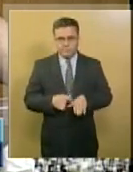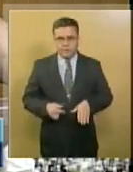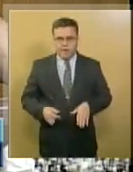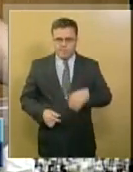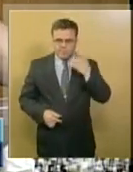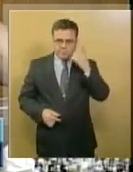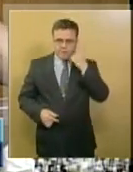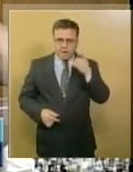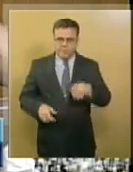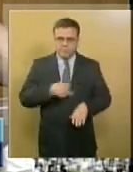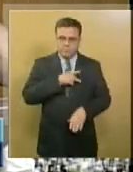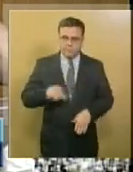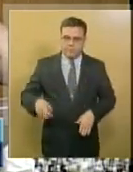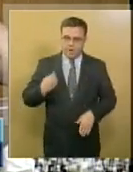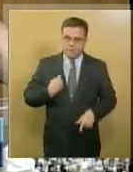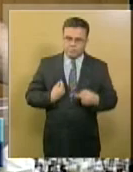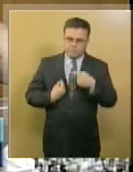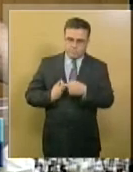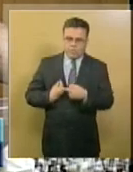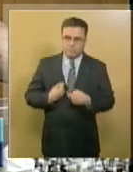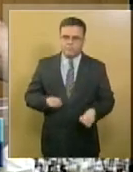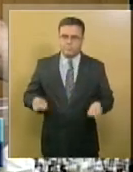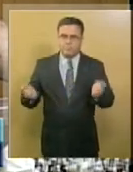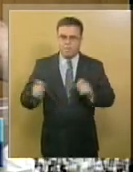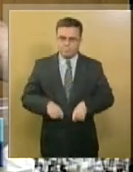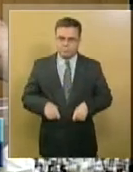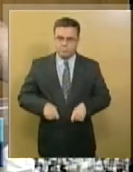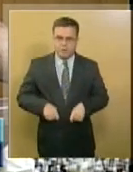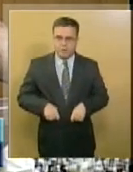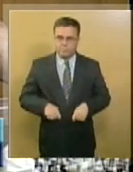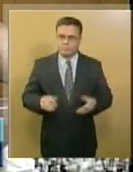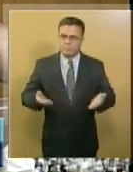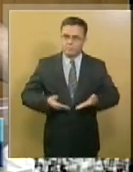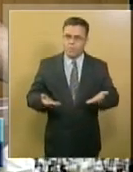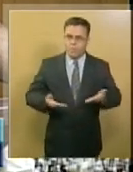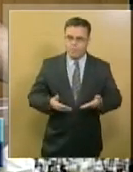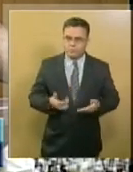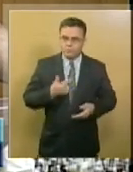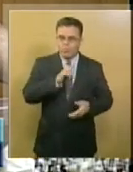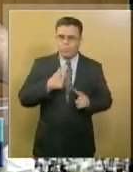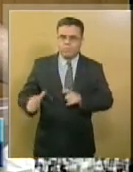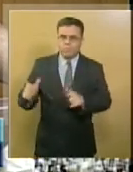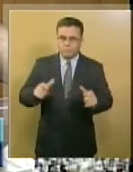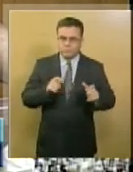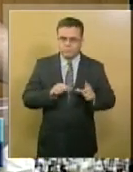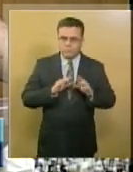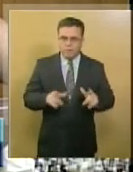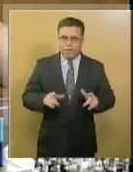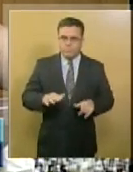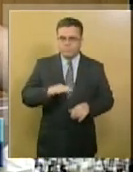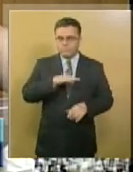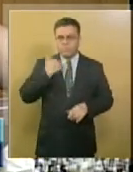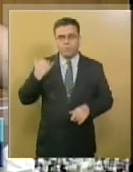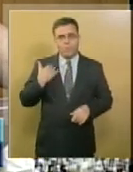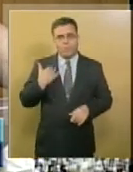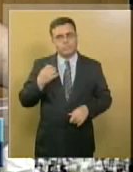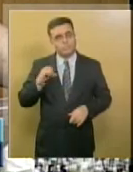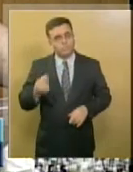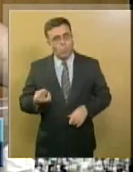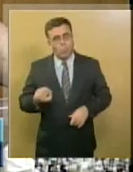está aqui na presidência da casa, mas ele poderia estar, nesse momento, em outro local bem diferente. Ele poderia não estar